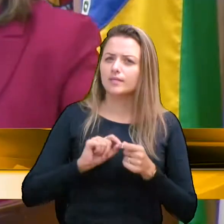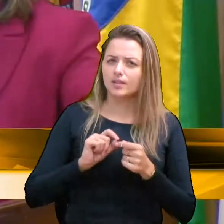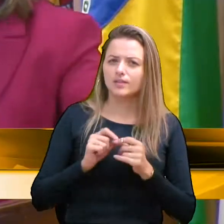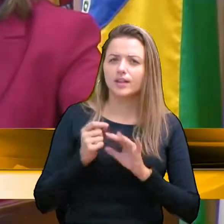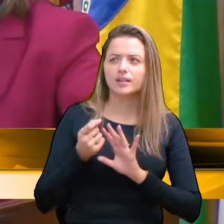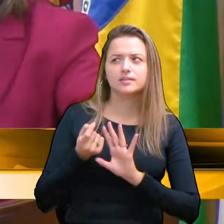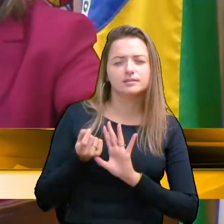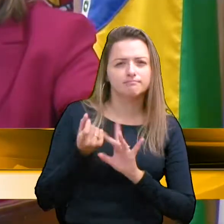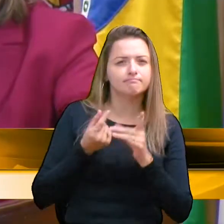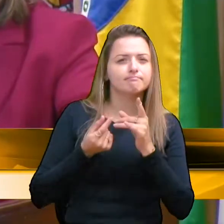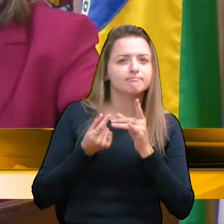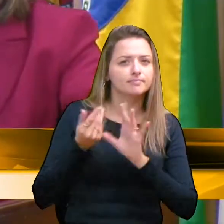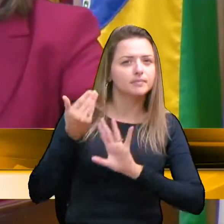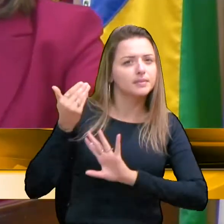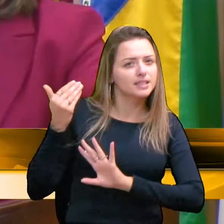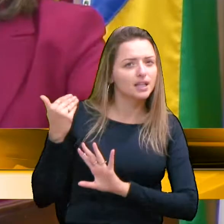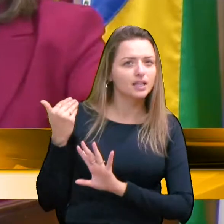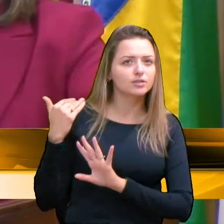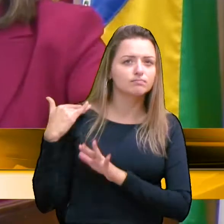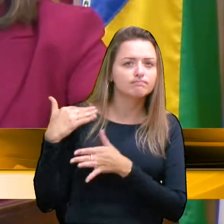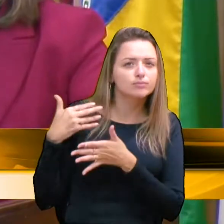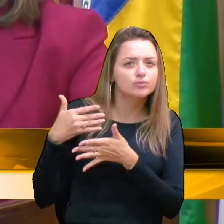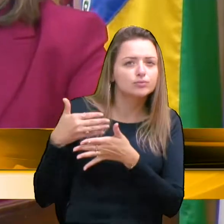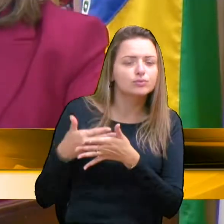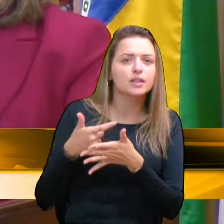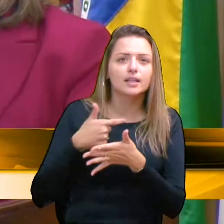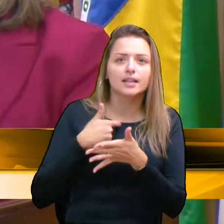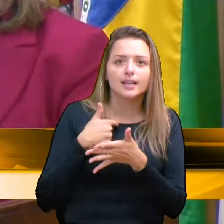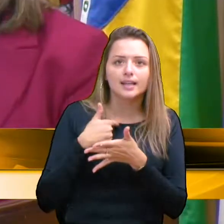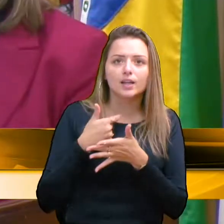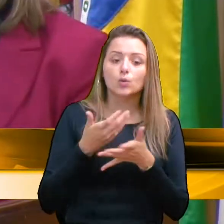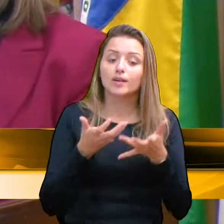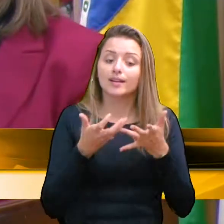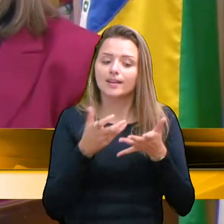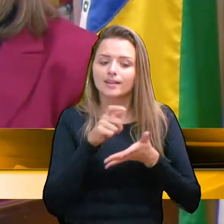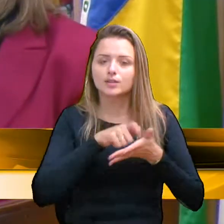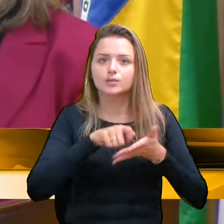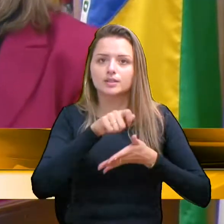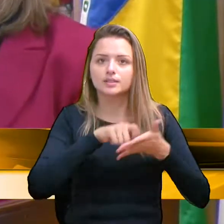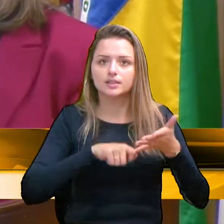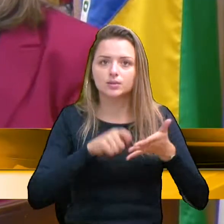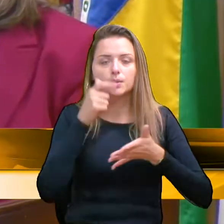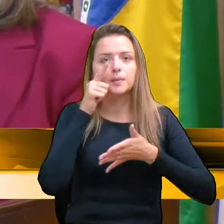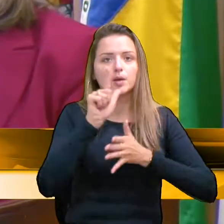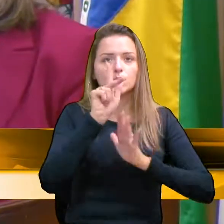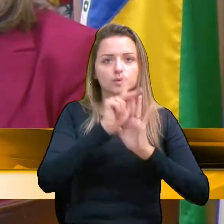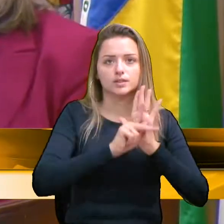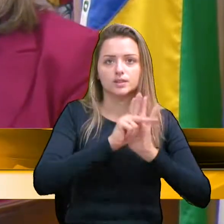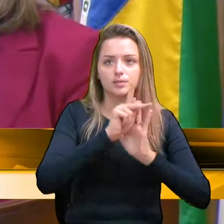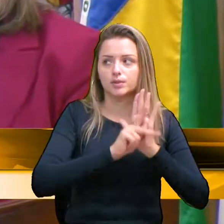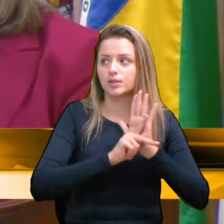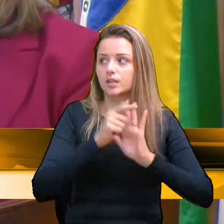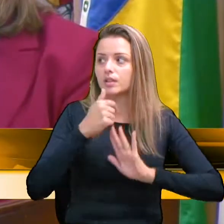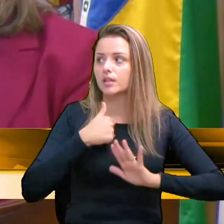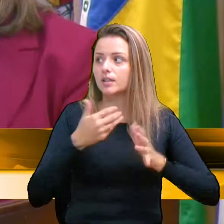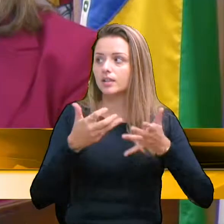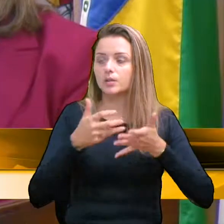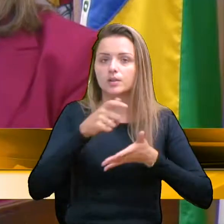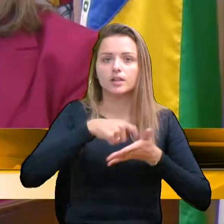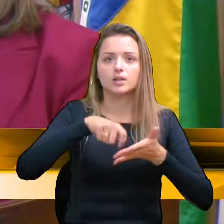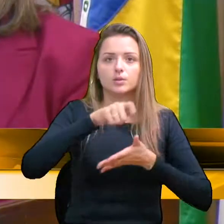que eu estou buscando assinaturas para um projeto que eu pretendo